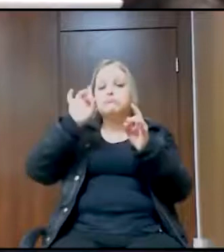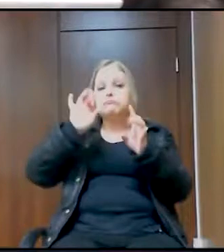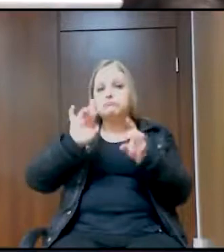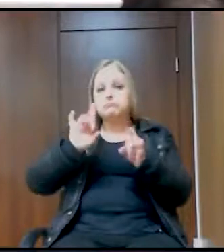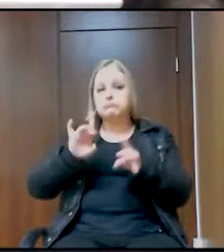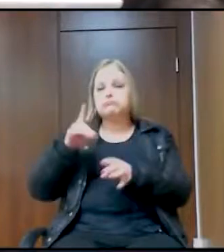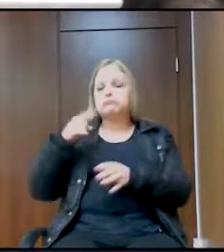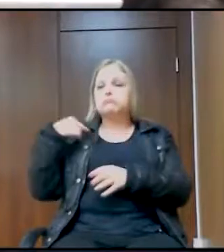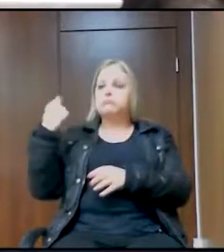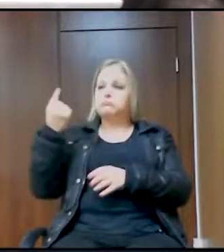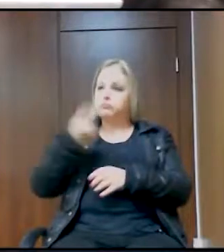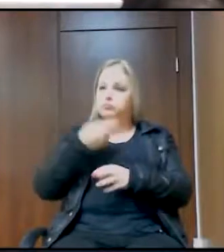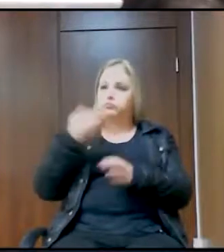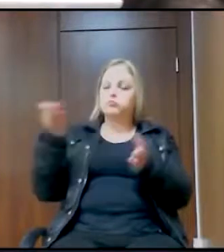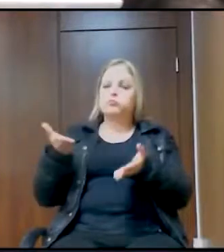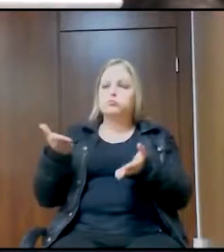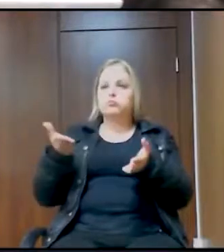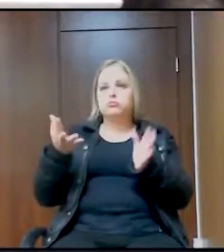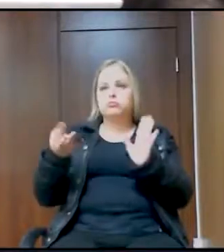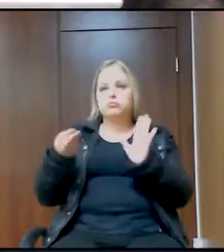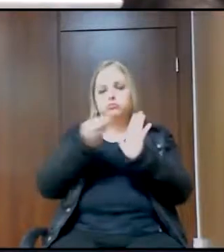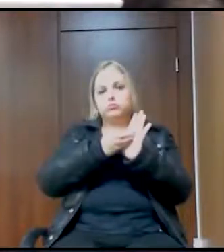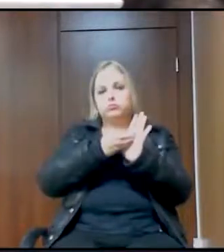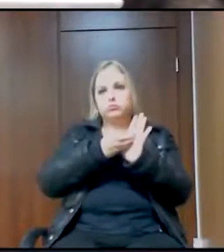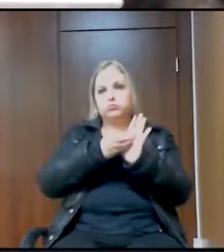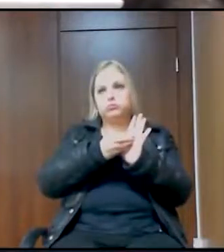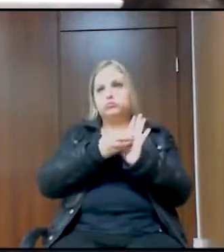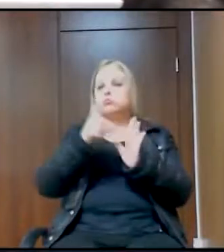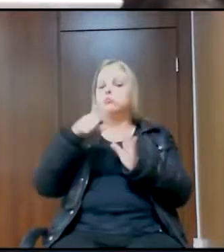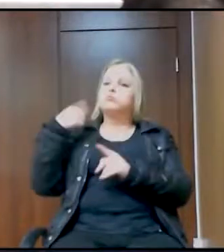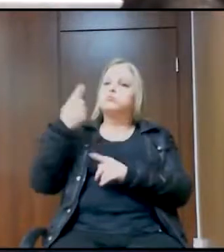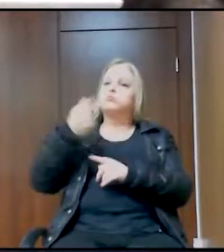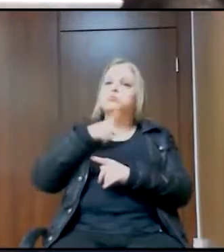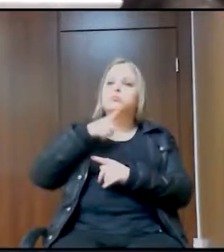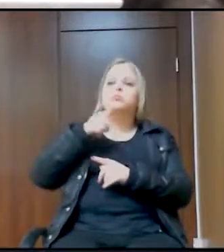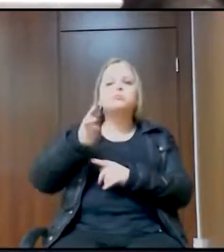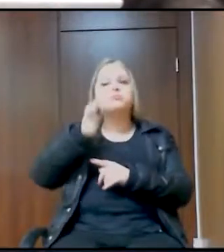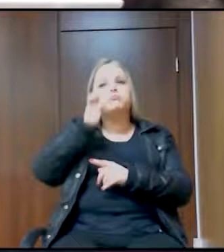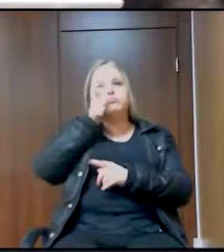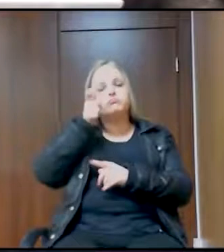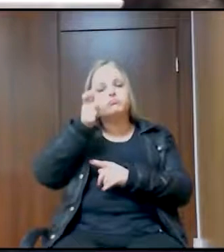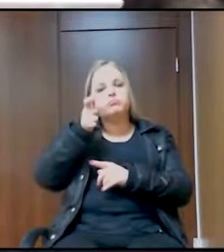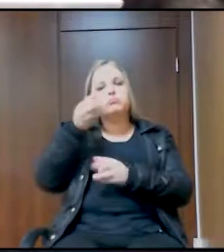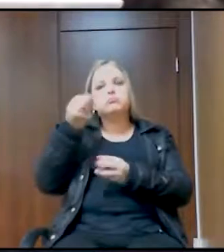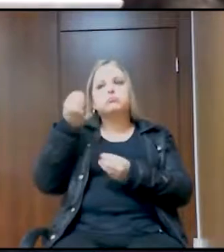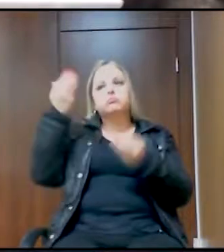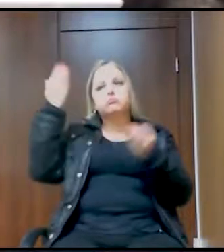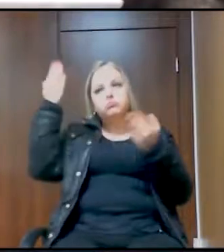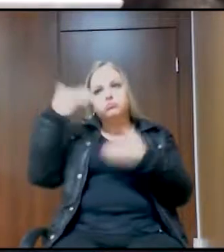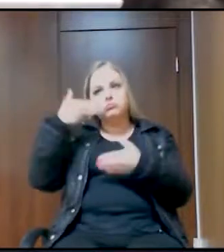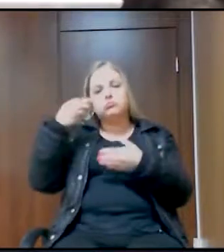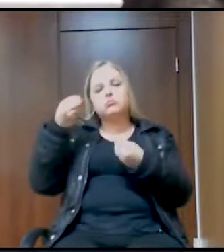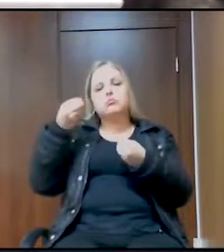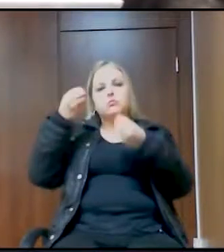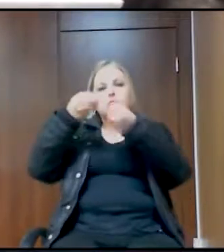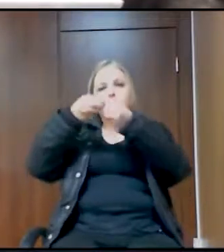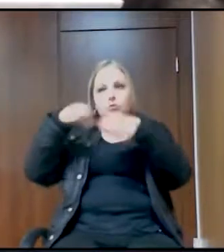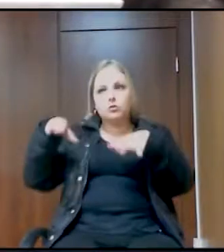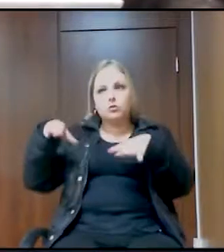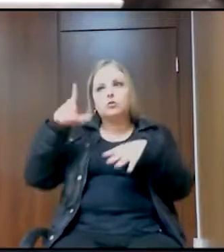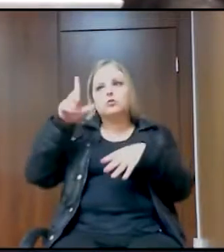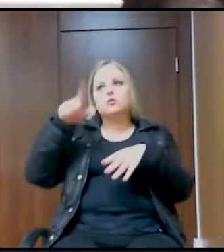gente pontuou no edital que a gente tem interesse, né, de produzir prova, né, dos prejuízos provocados